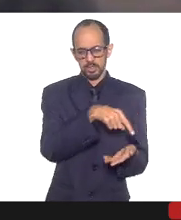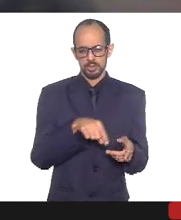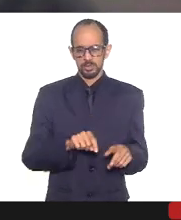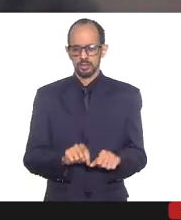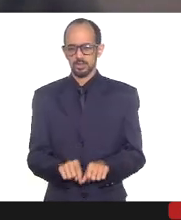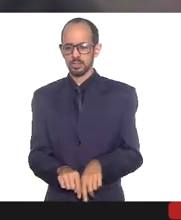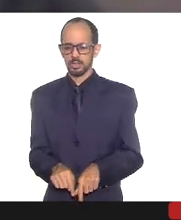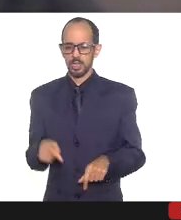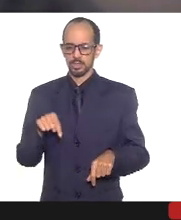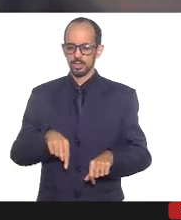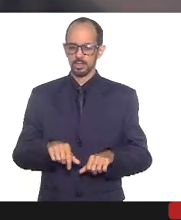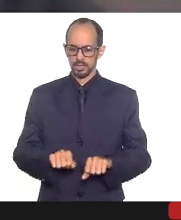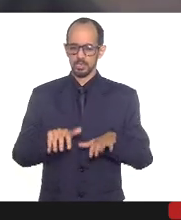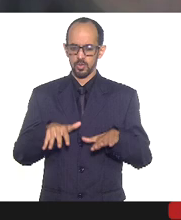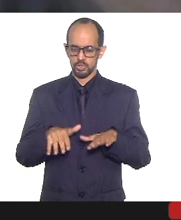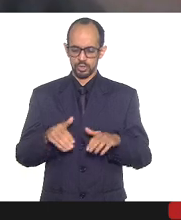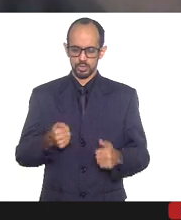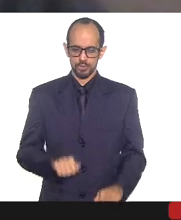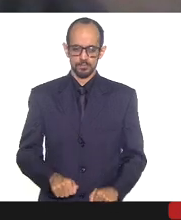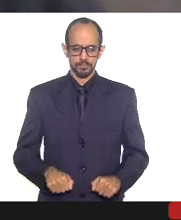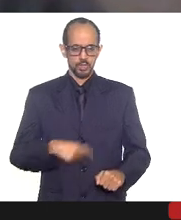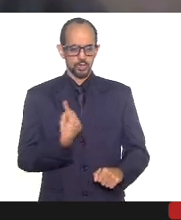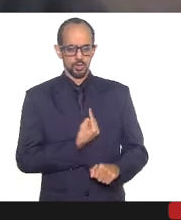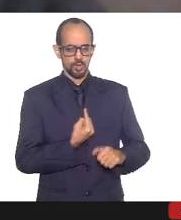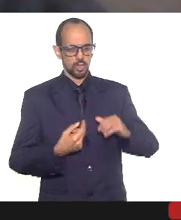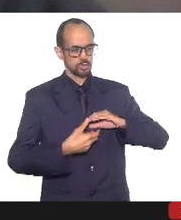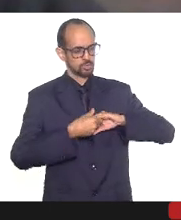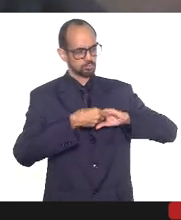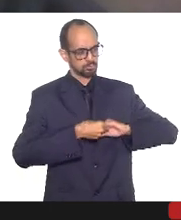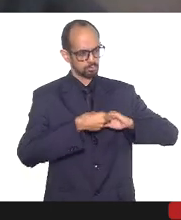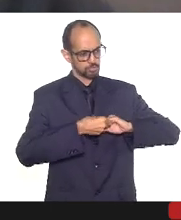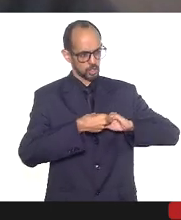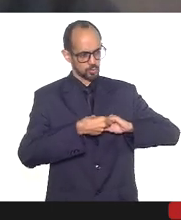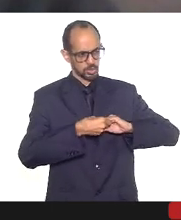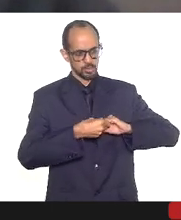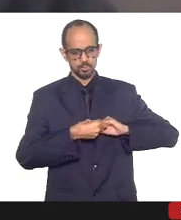presentes nessa audiência. Primeiramente, a gente saúda que a gente tenha tido nessa gestão